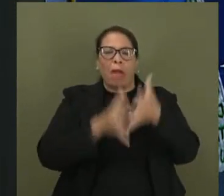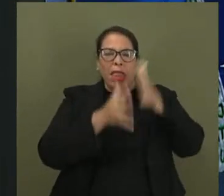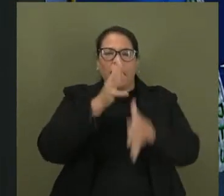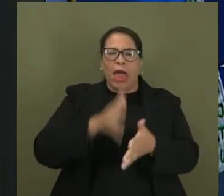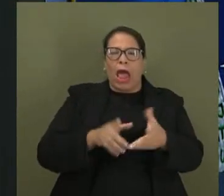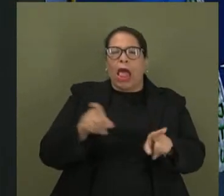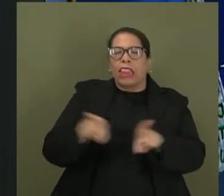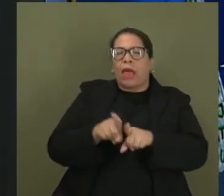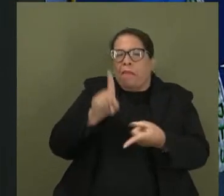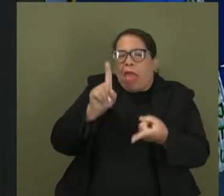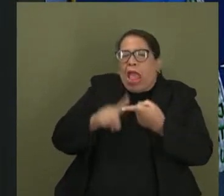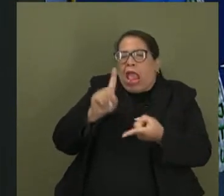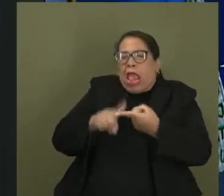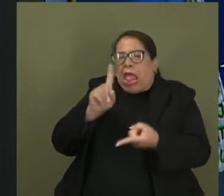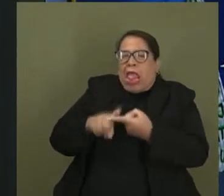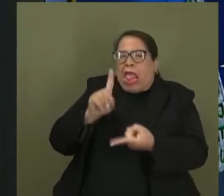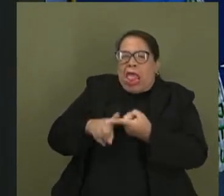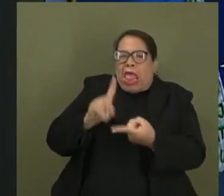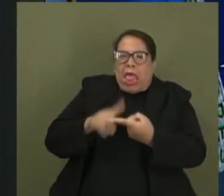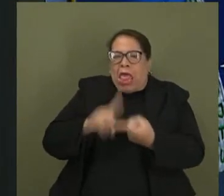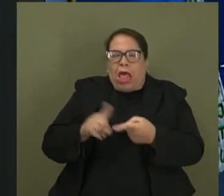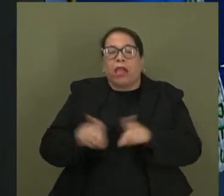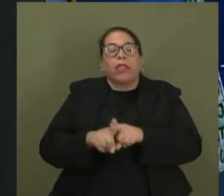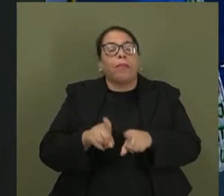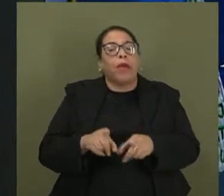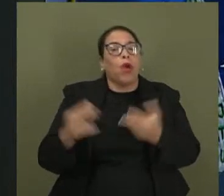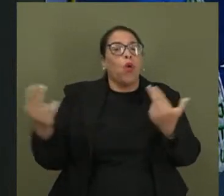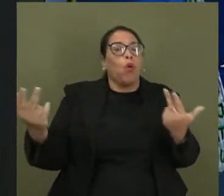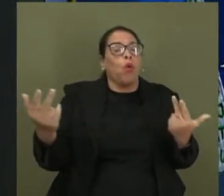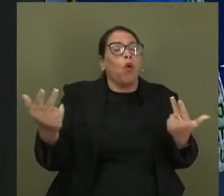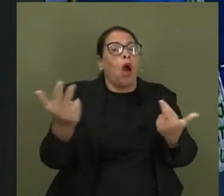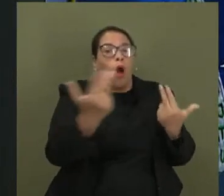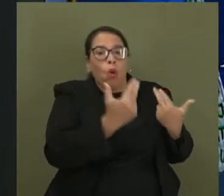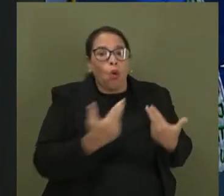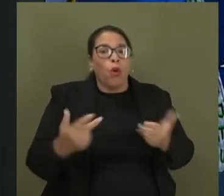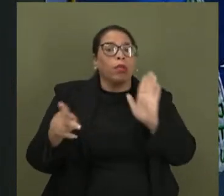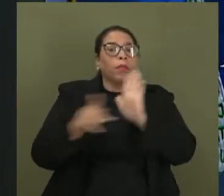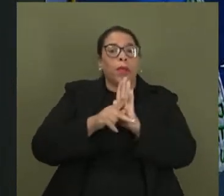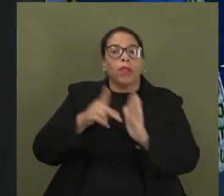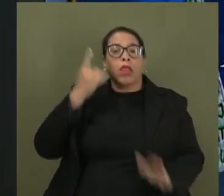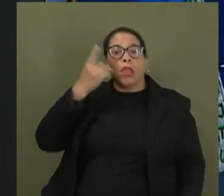vingança com os membros dessa casa, inclusive,